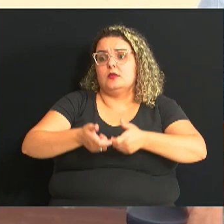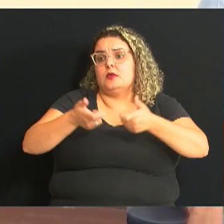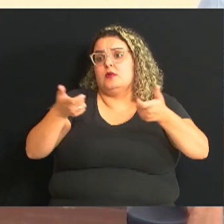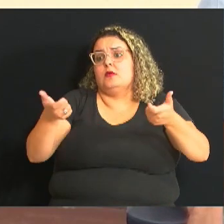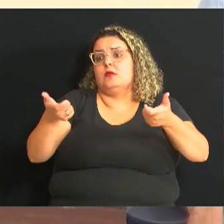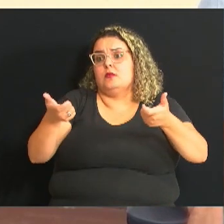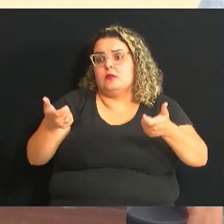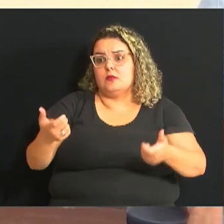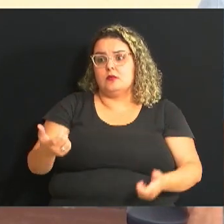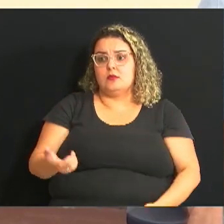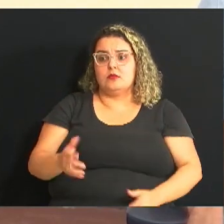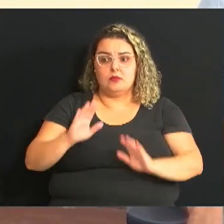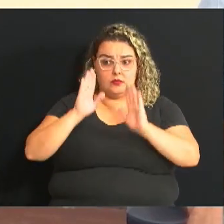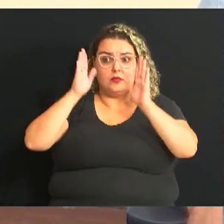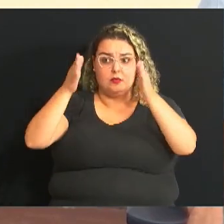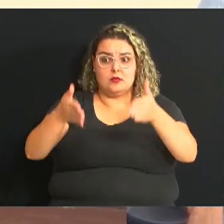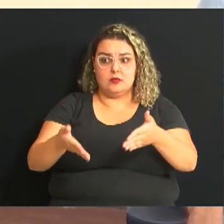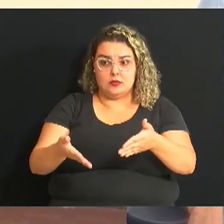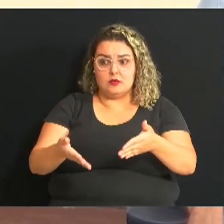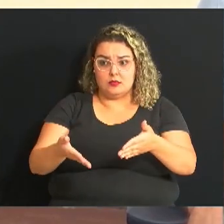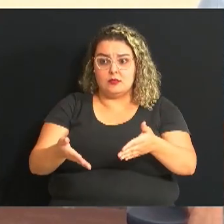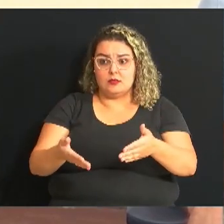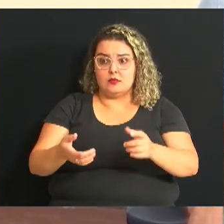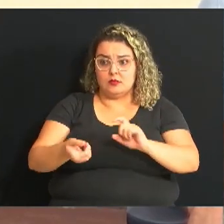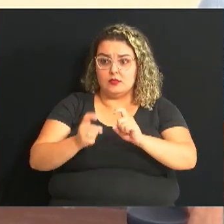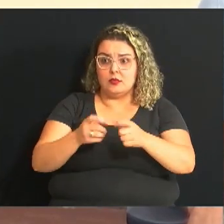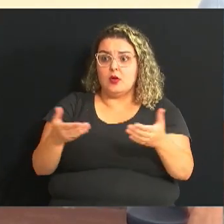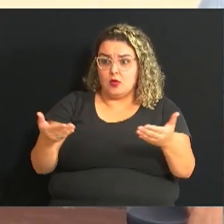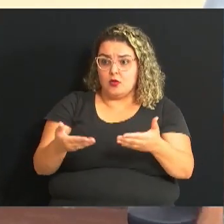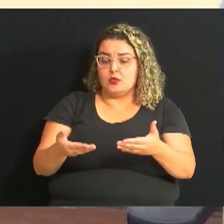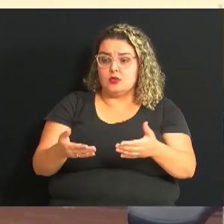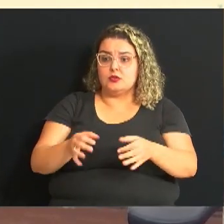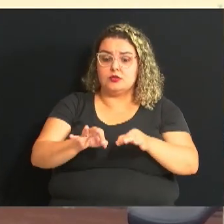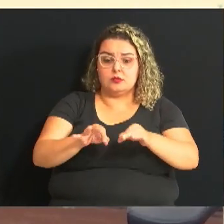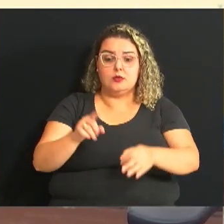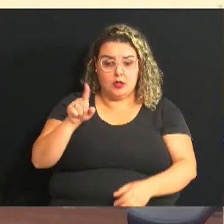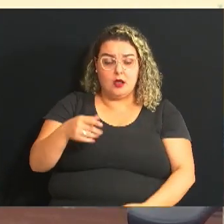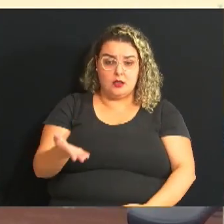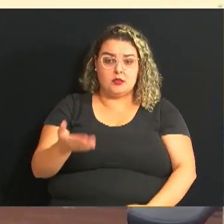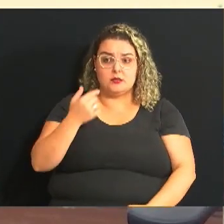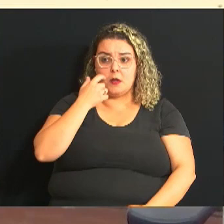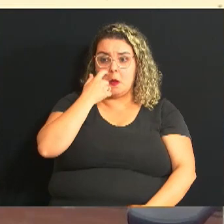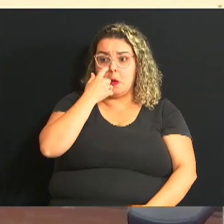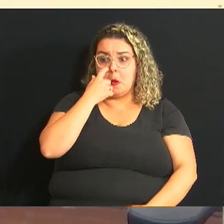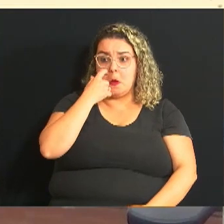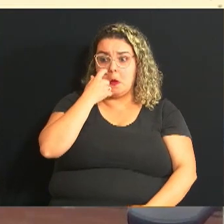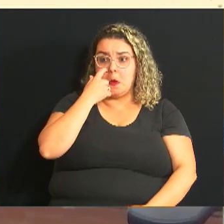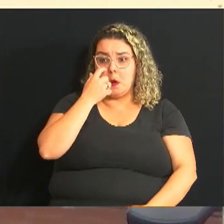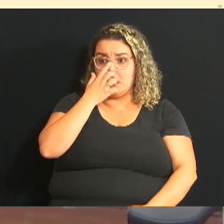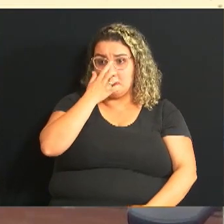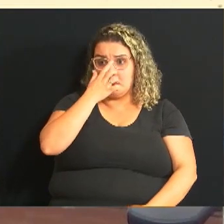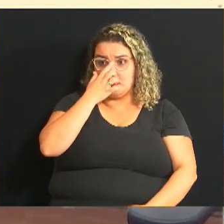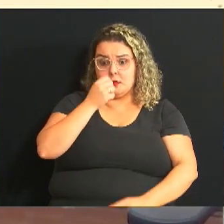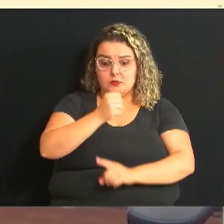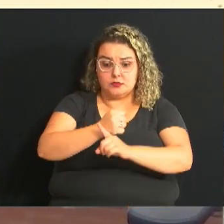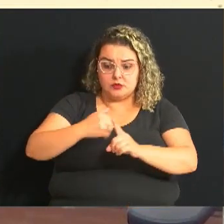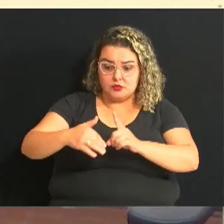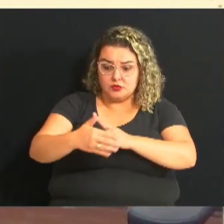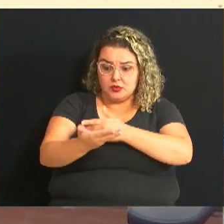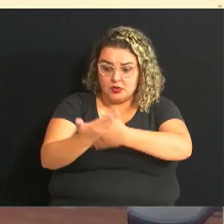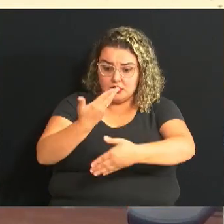maior foco dessa reunião hoje, desse programa hoje é isso, socializar informações para que as